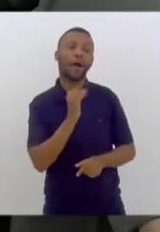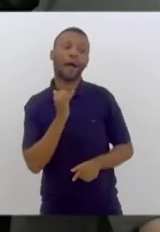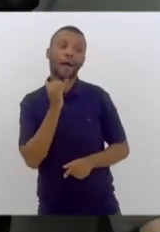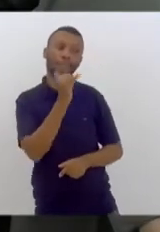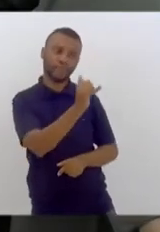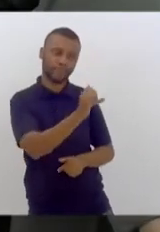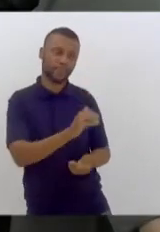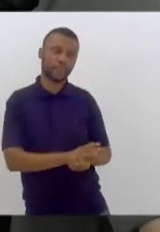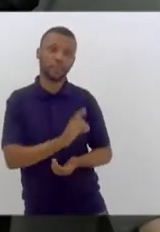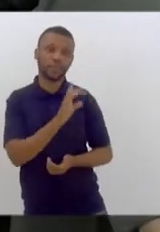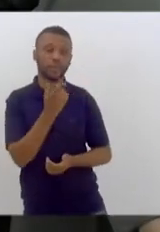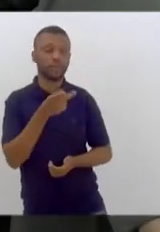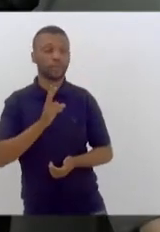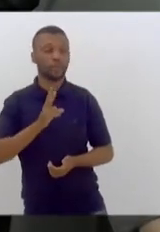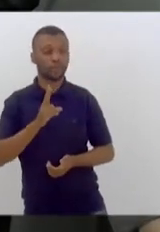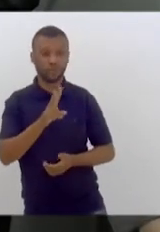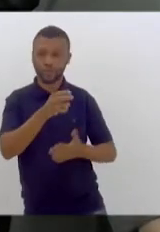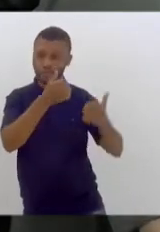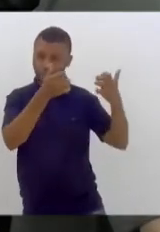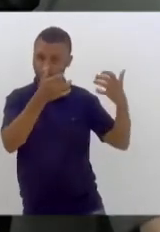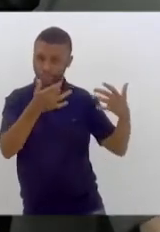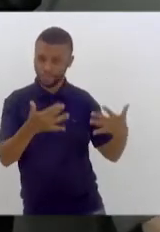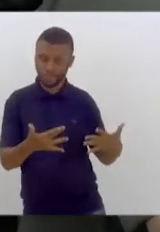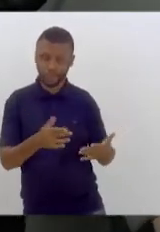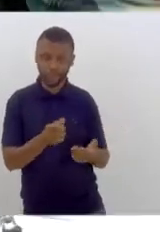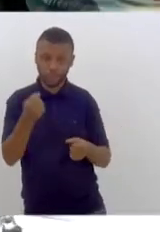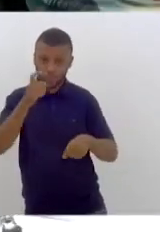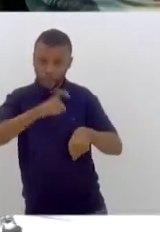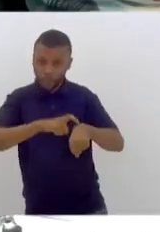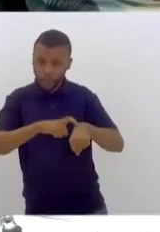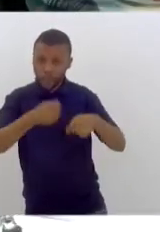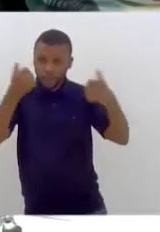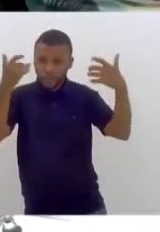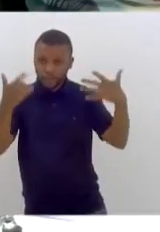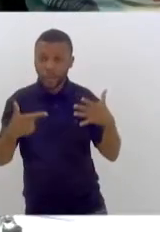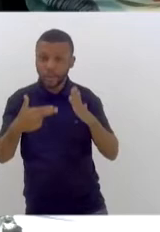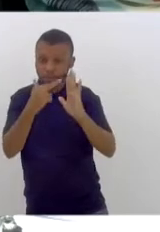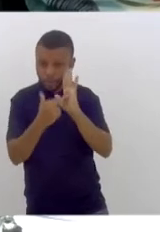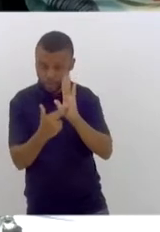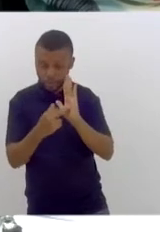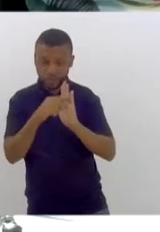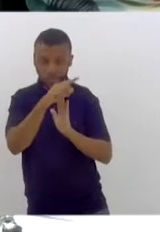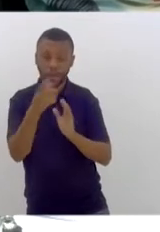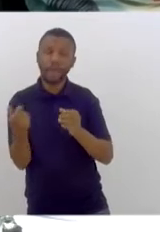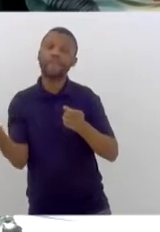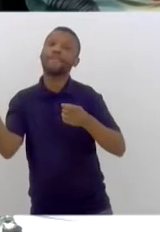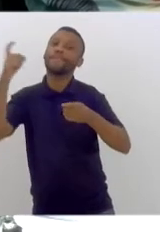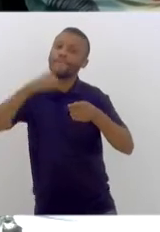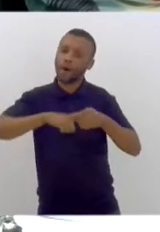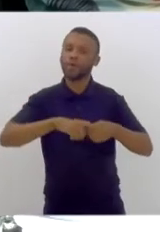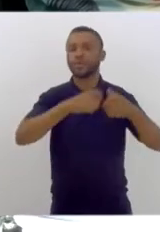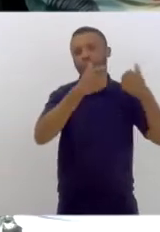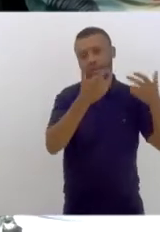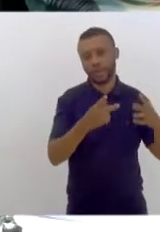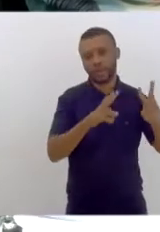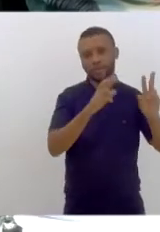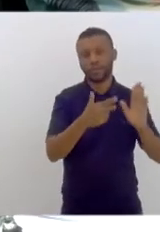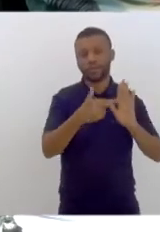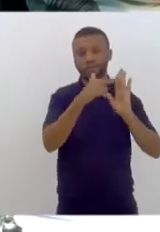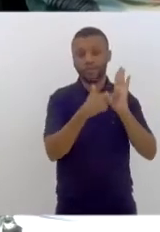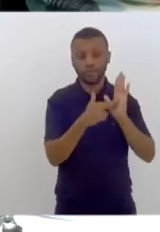para a gente manter a continuidade, uhum, a gente, quando for falar dos critérios, a senhora volta com os critérios na mesma